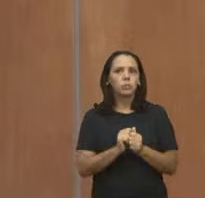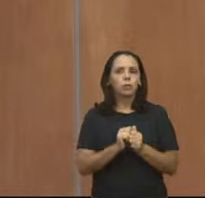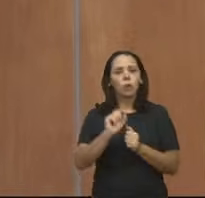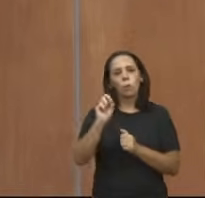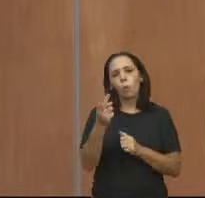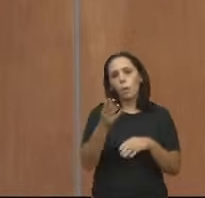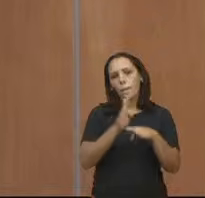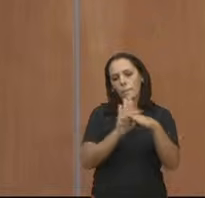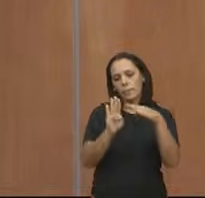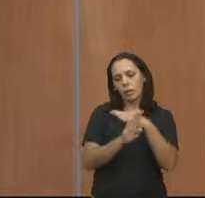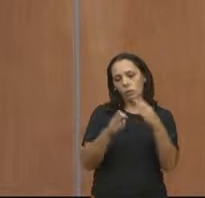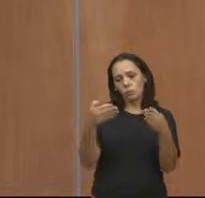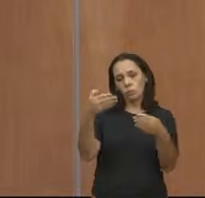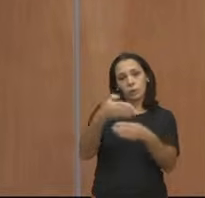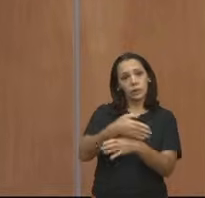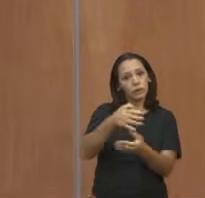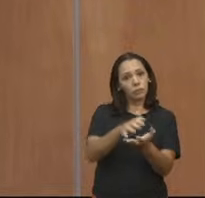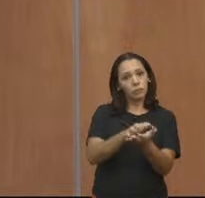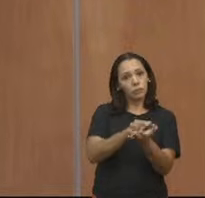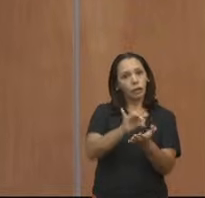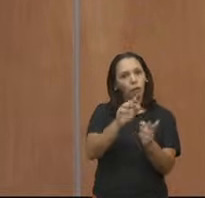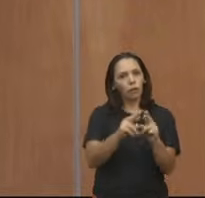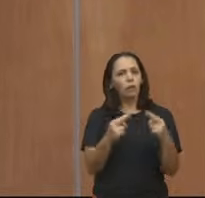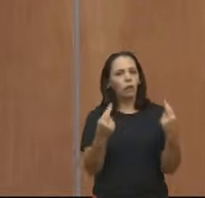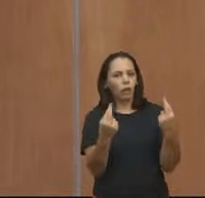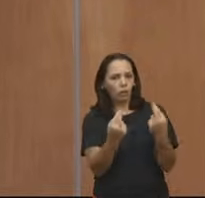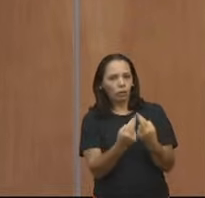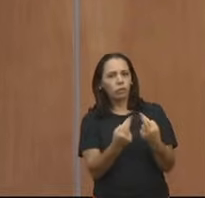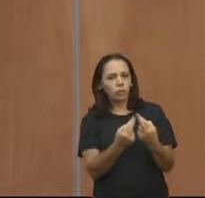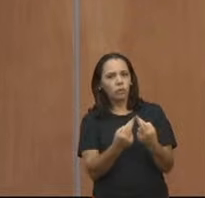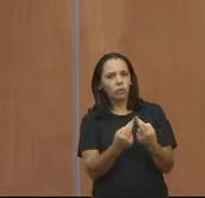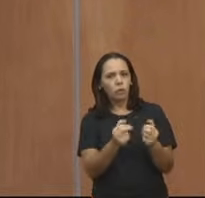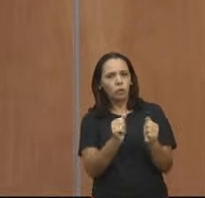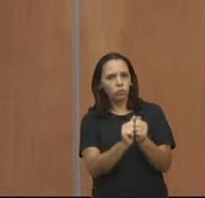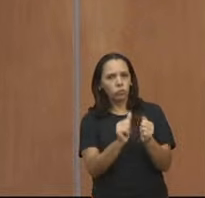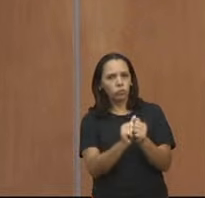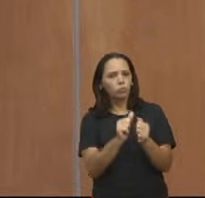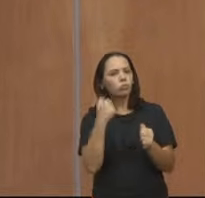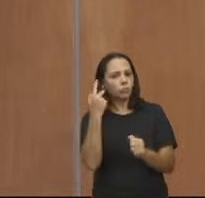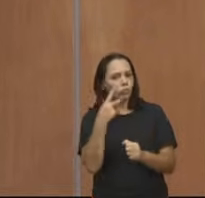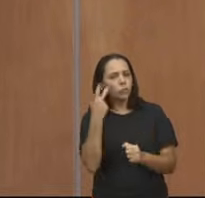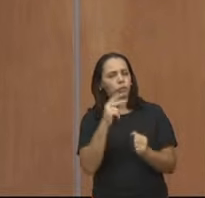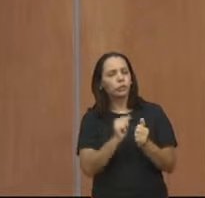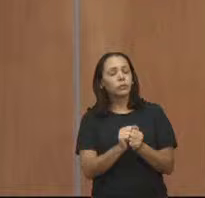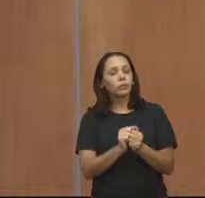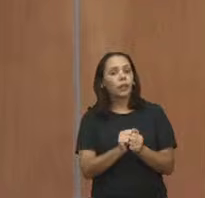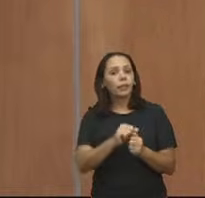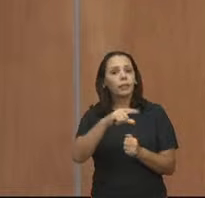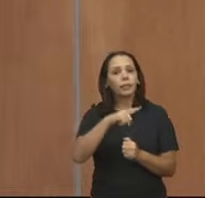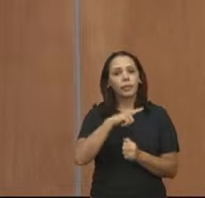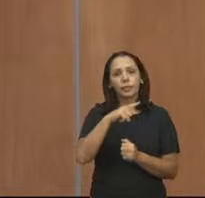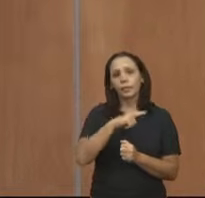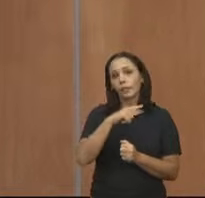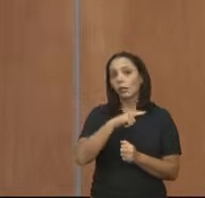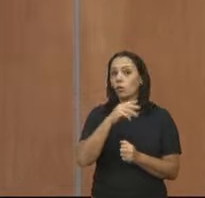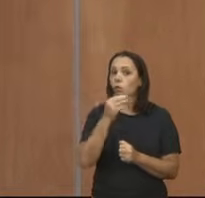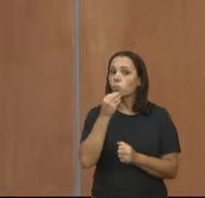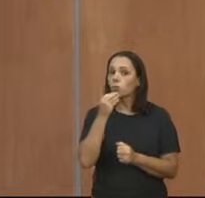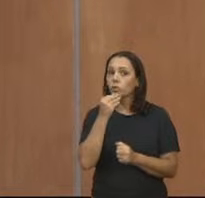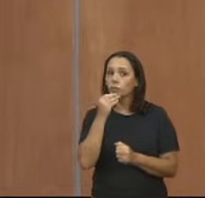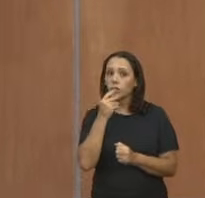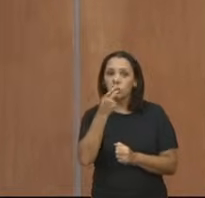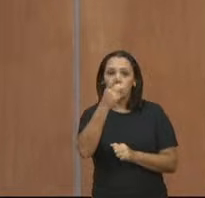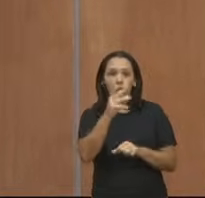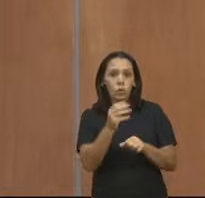participas, que foram feitos nas diversas regiões da cidade, tem uma grande chance de aqui ter algum